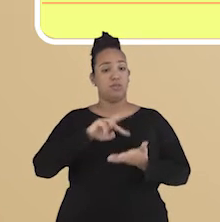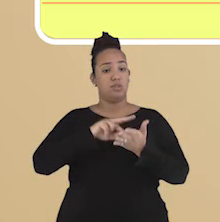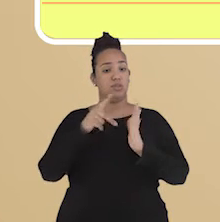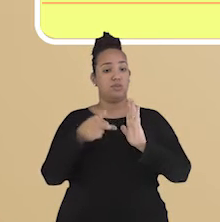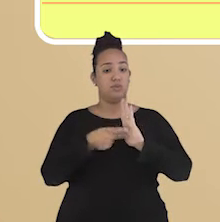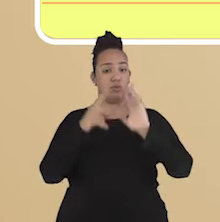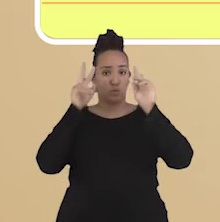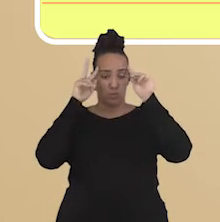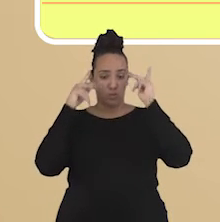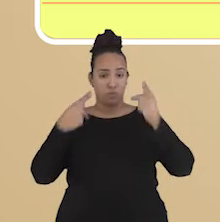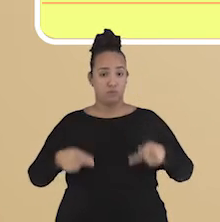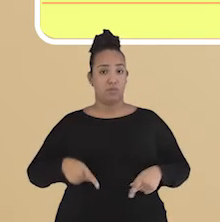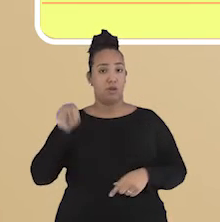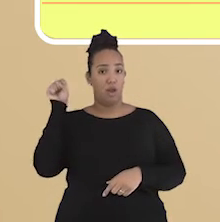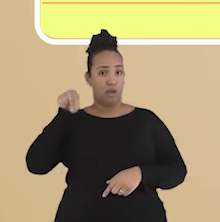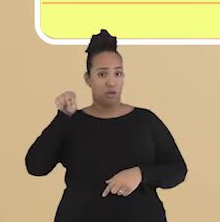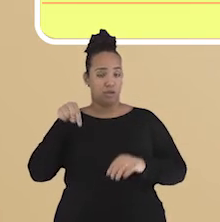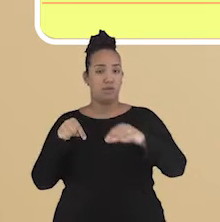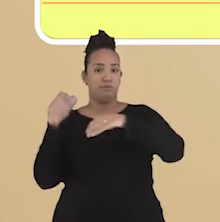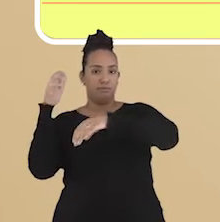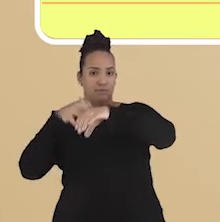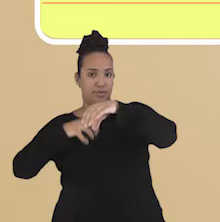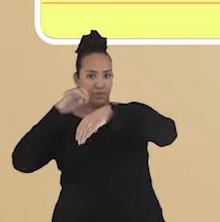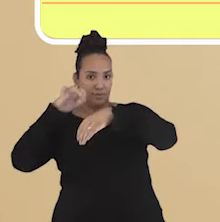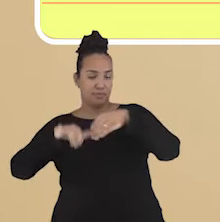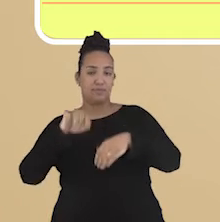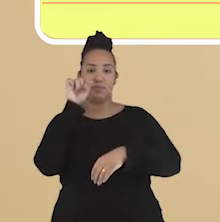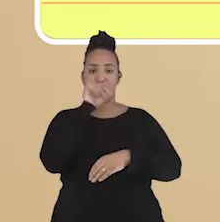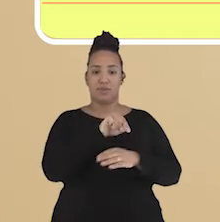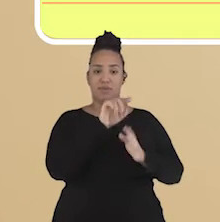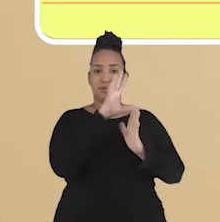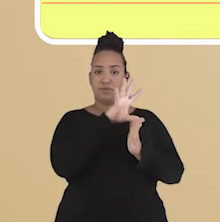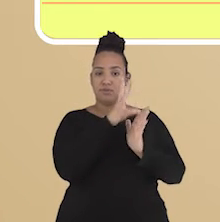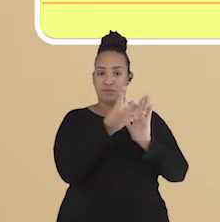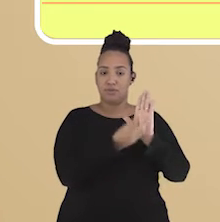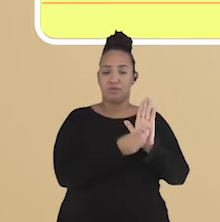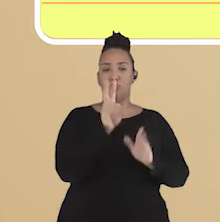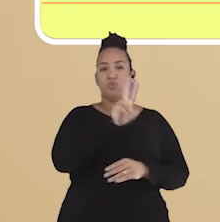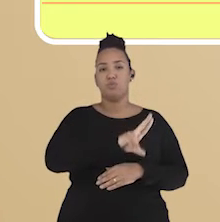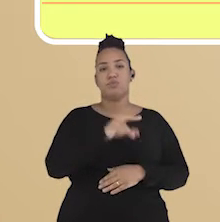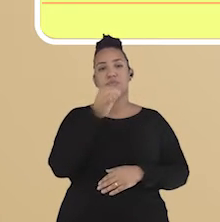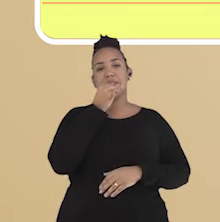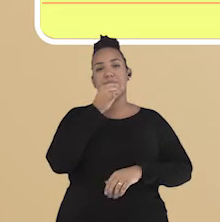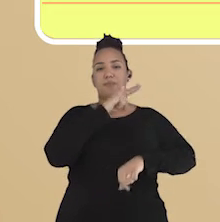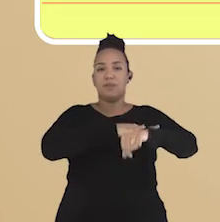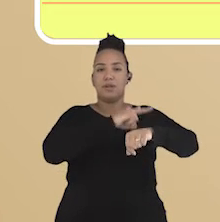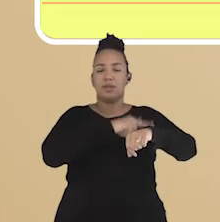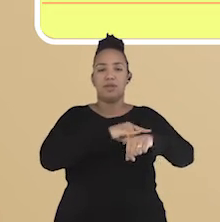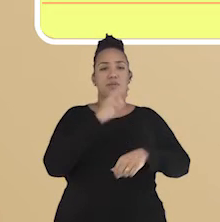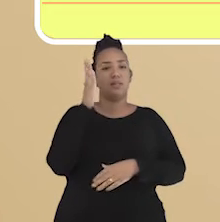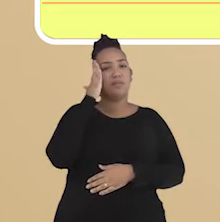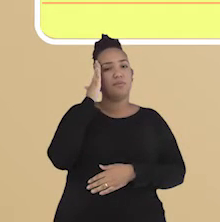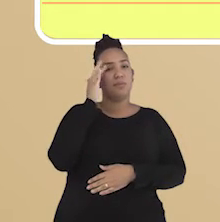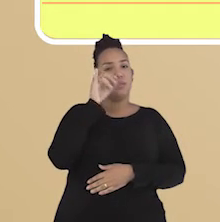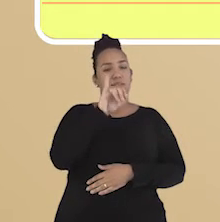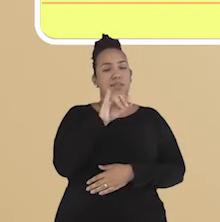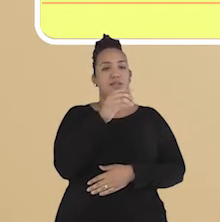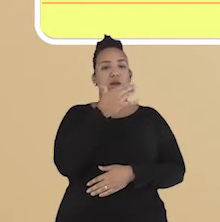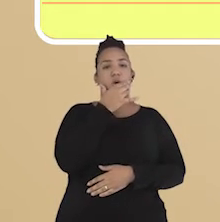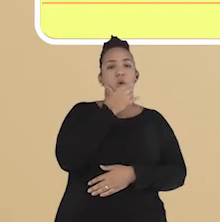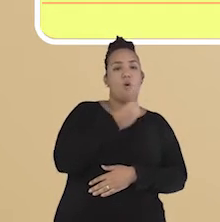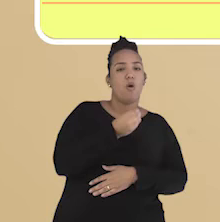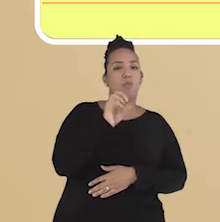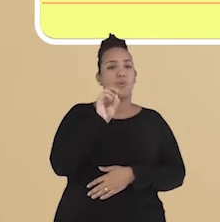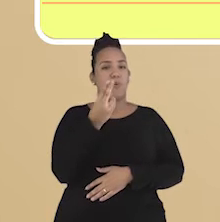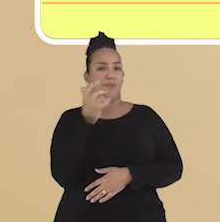um homem. A primeira é uma pintura rupestre e a outra é um pictograma, muito utilizado em portas de banheiros para identificar o gênero